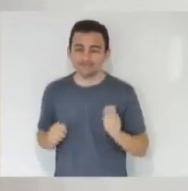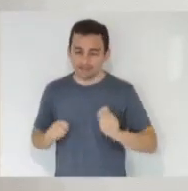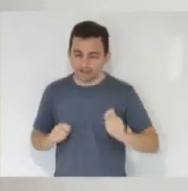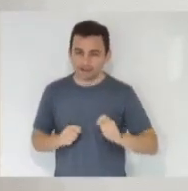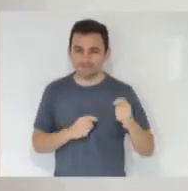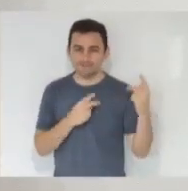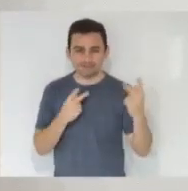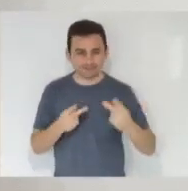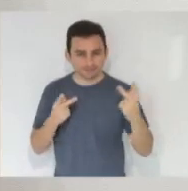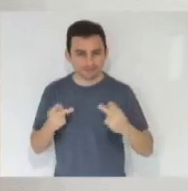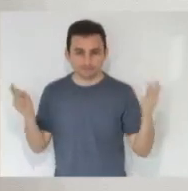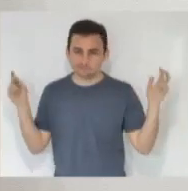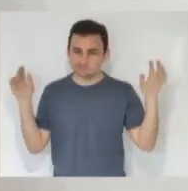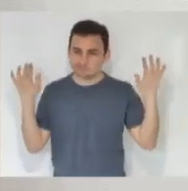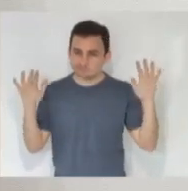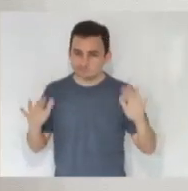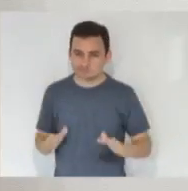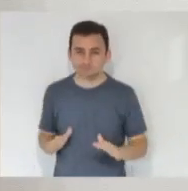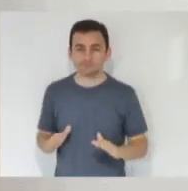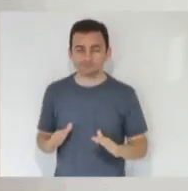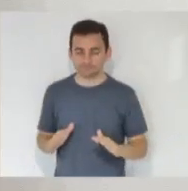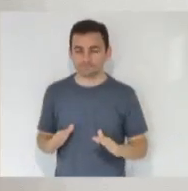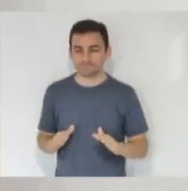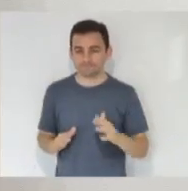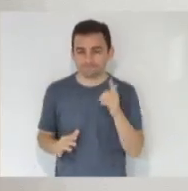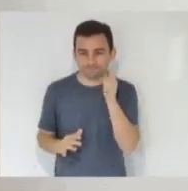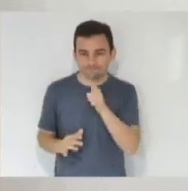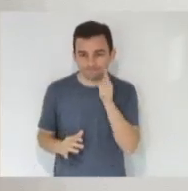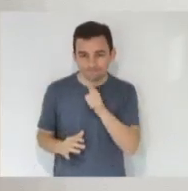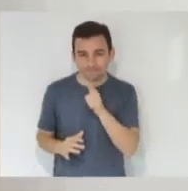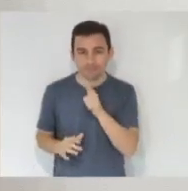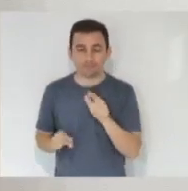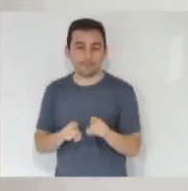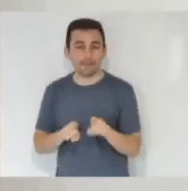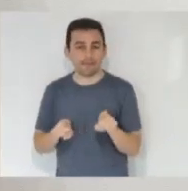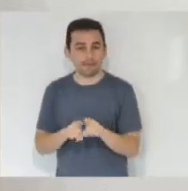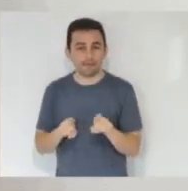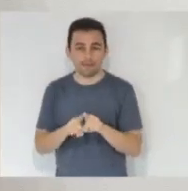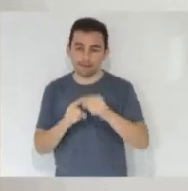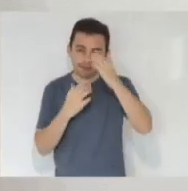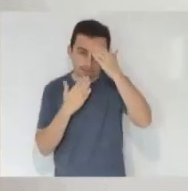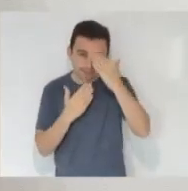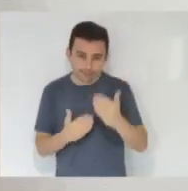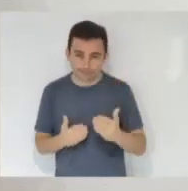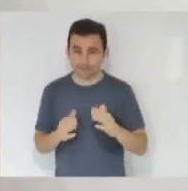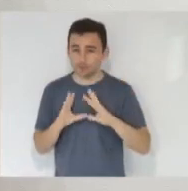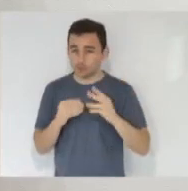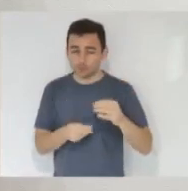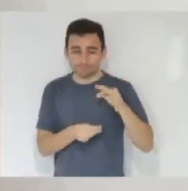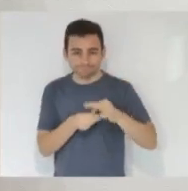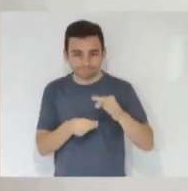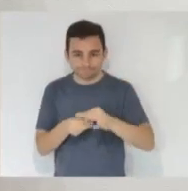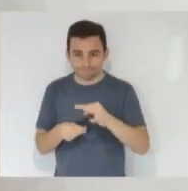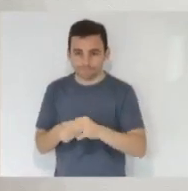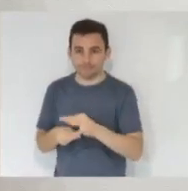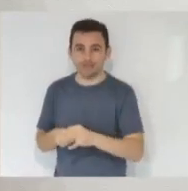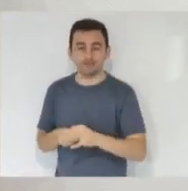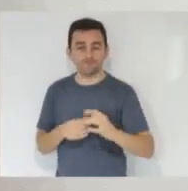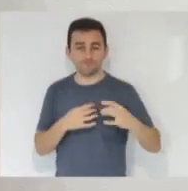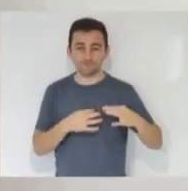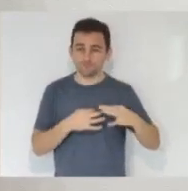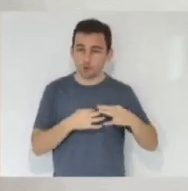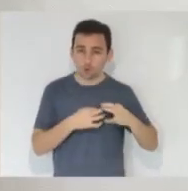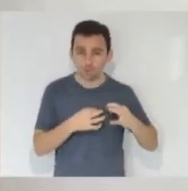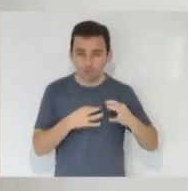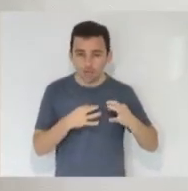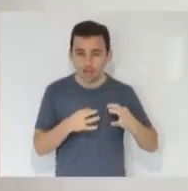pessoas que por Uruçanga passarão. Também agradecer a todas as entidades filantrópicas, todos os voluntários